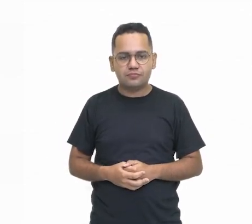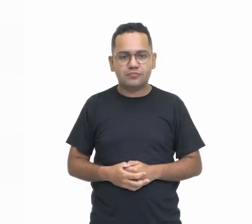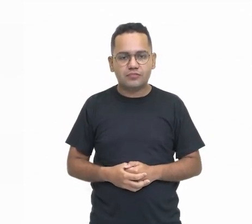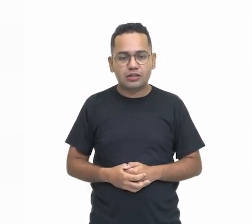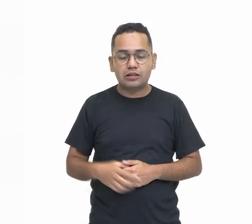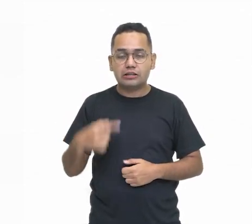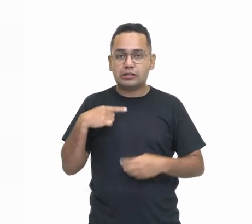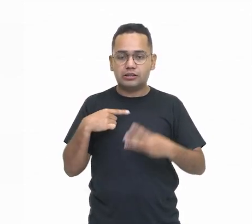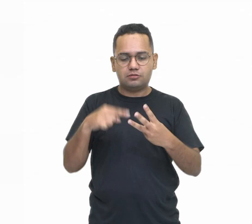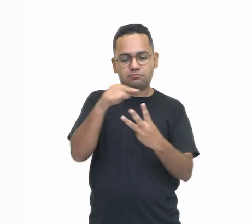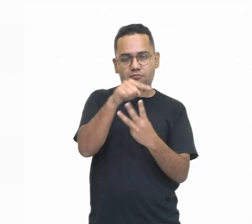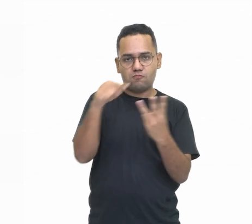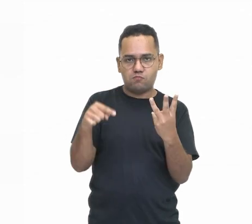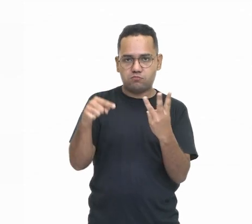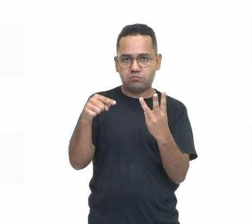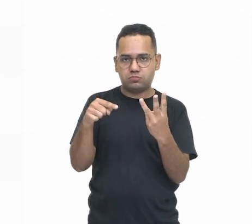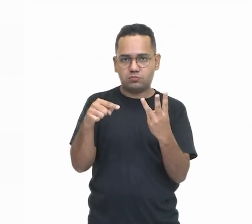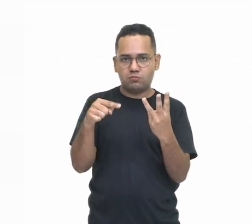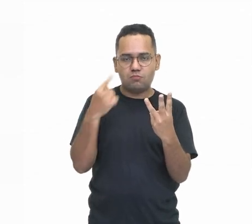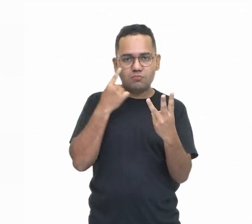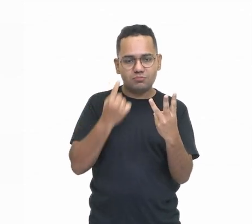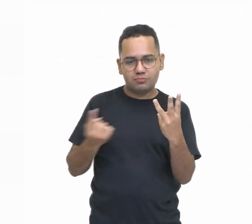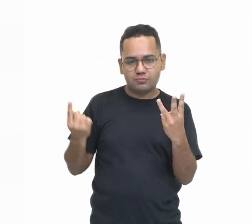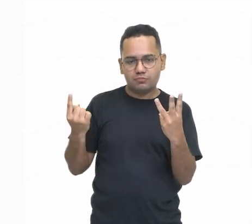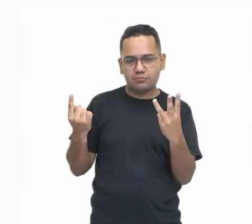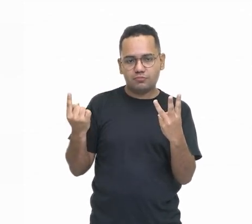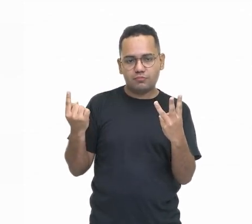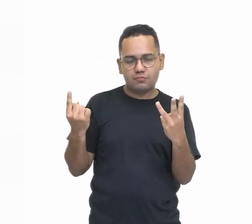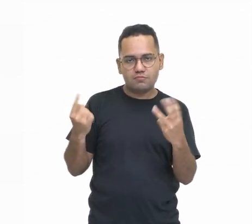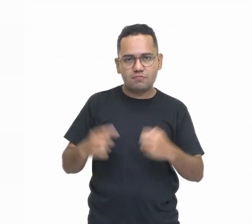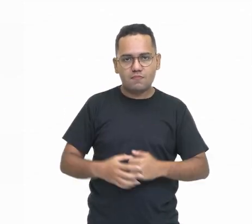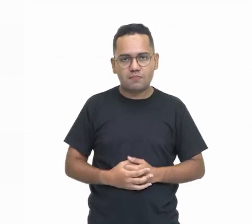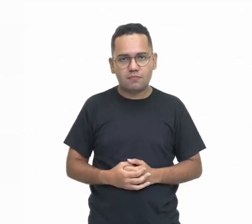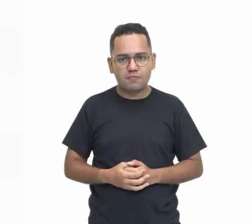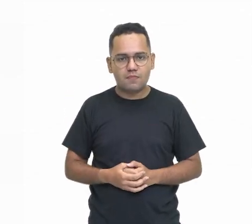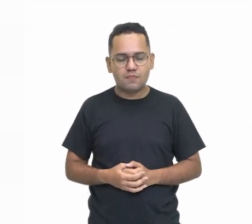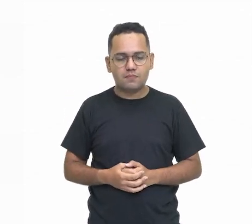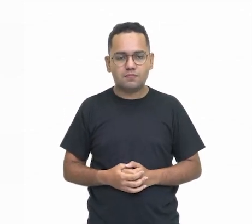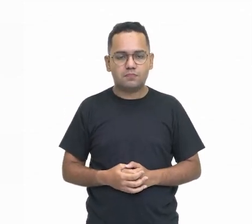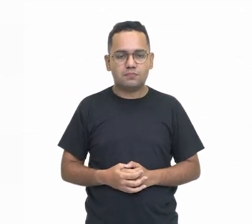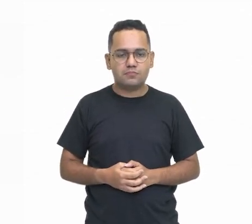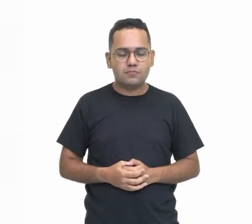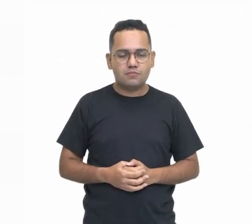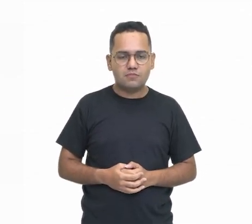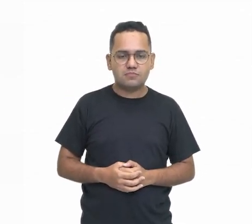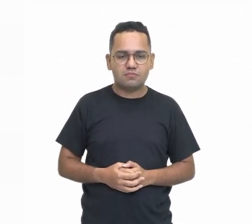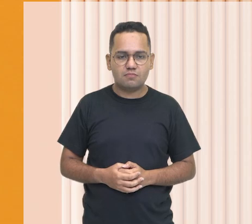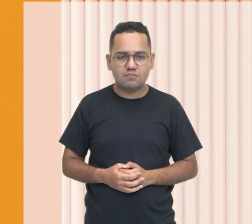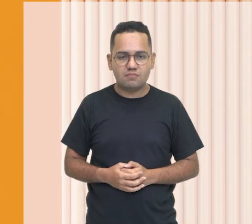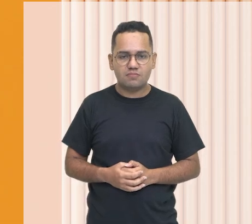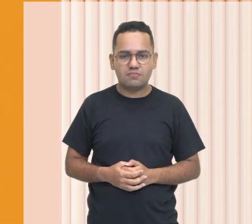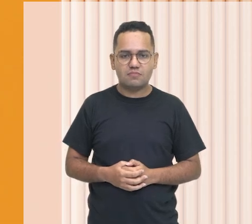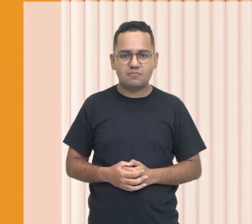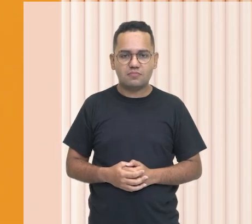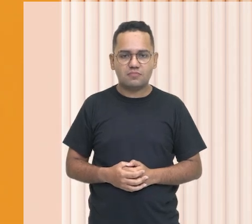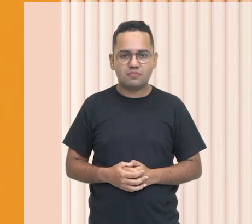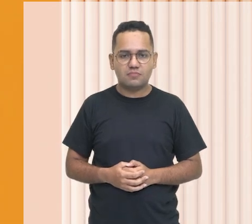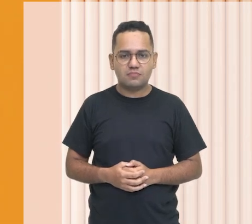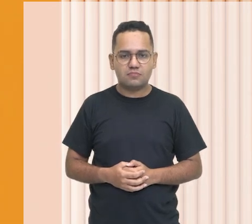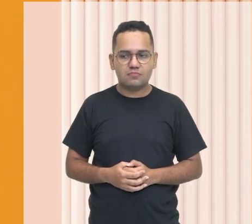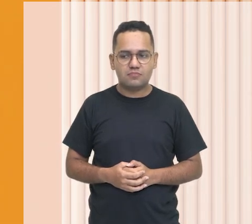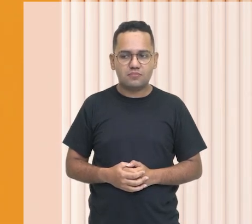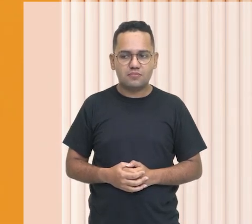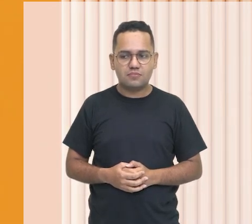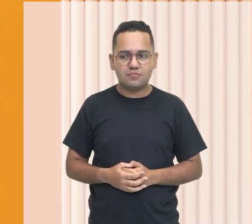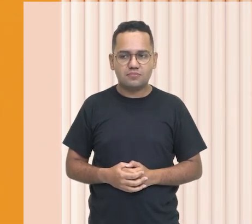desses 3 povos, tá? Os astecas, os maias e os incas, certo? Maravilha! E agora que